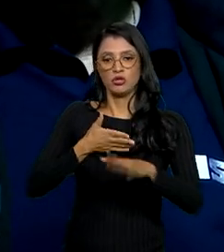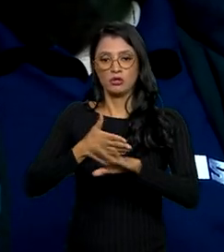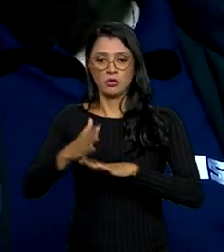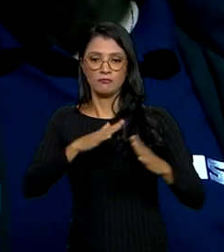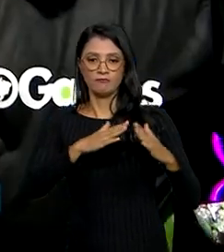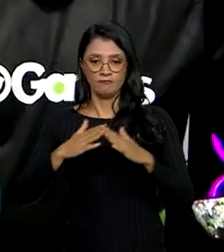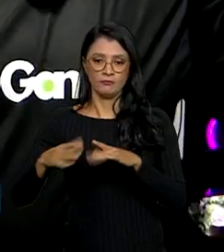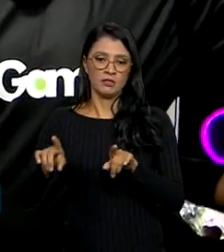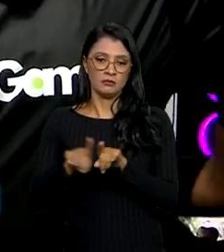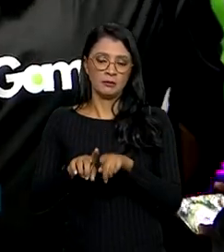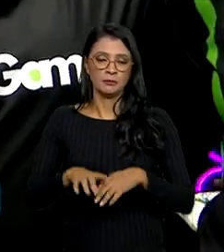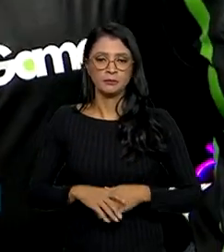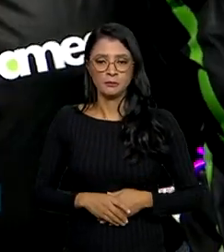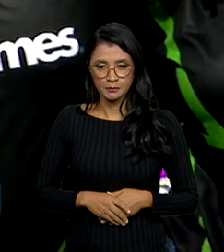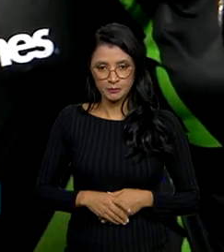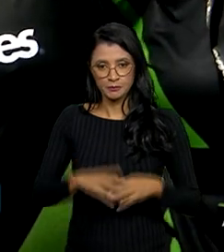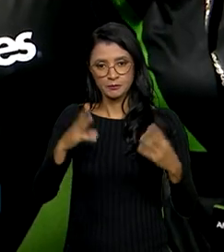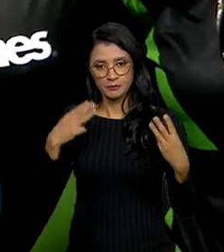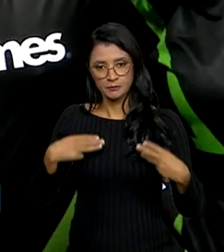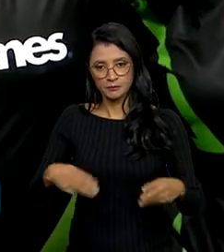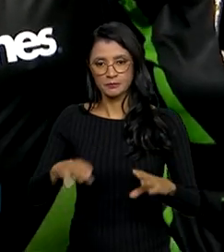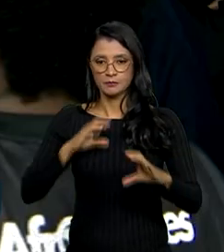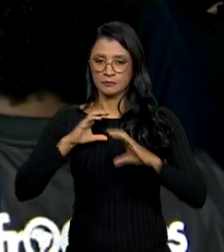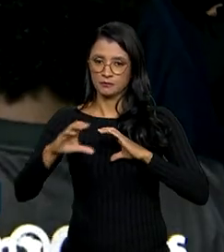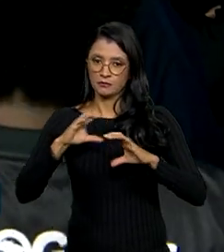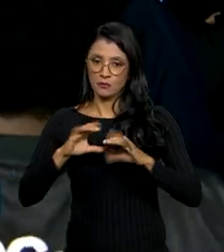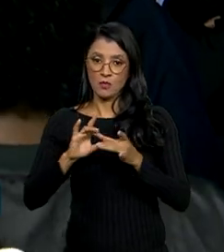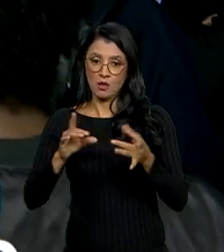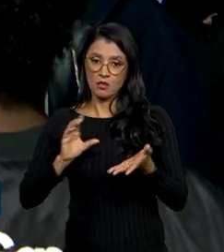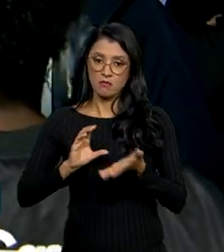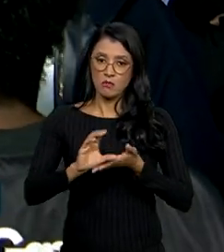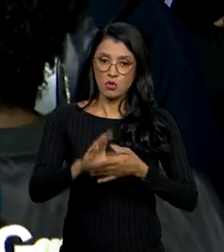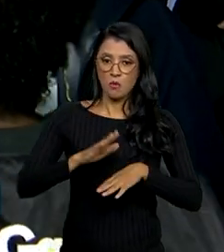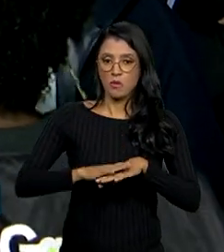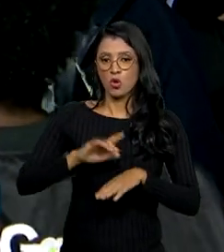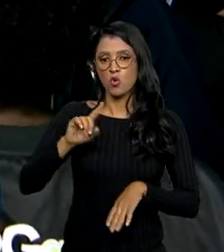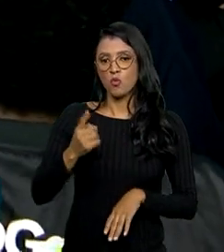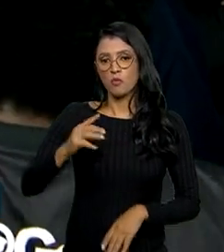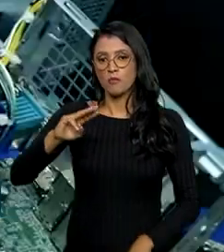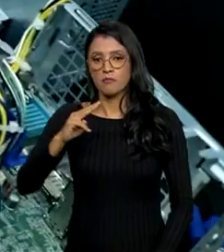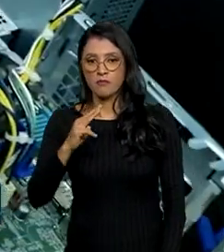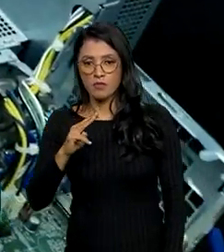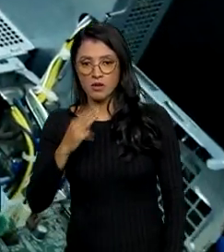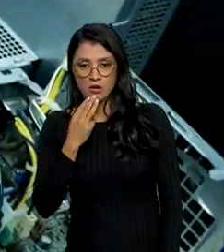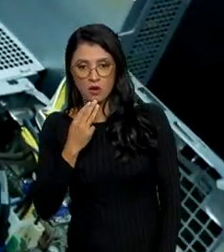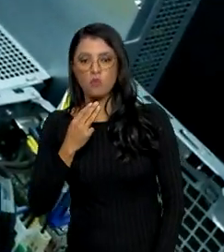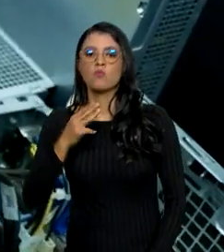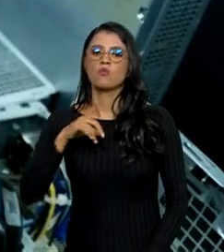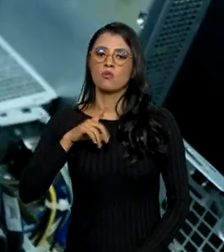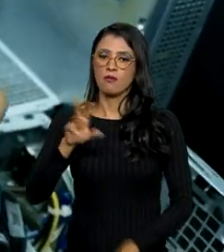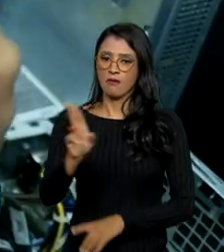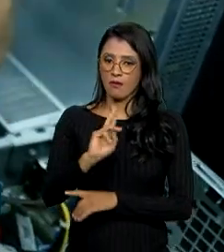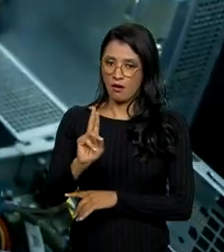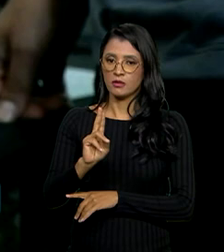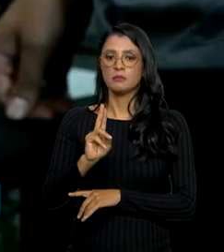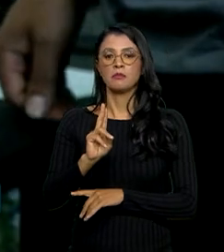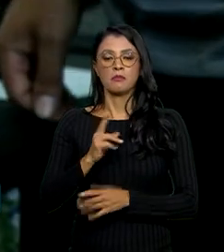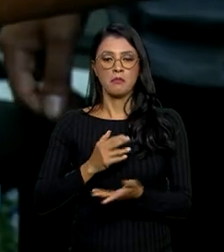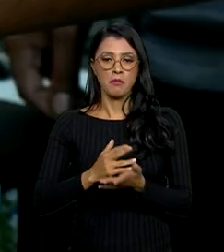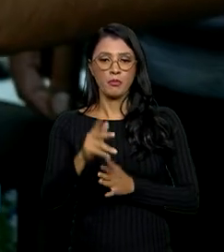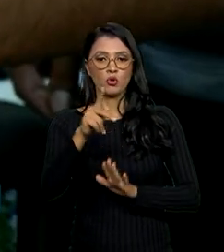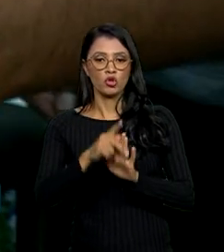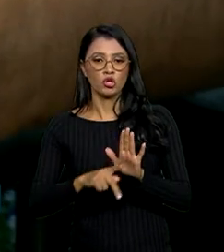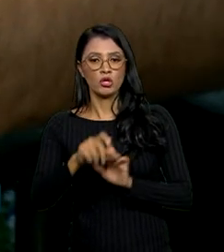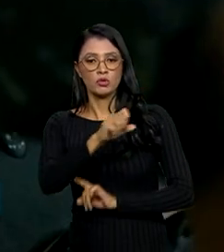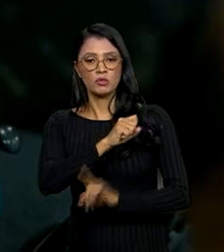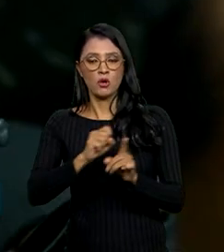periferias cariocas. O Ministério das Comunicações liberou recentemente mais de R$ 1 bilhão para iniciativas sociais que ofereçam